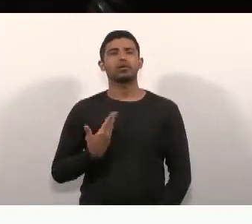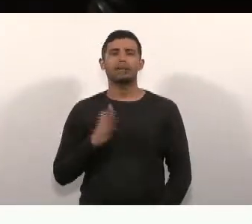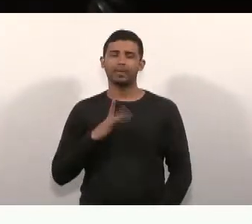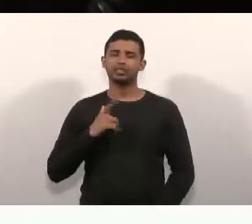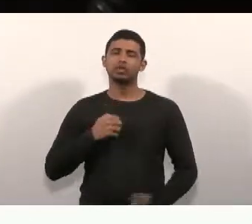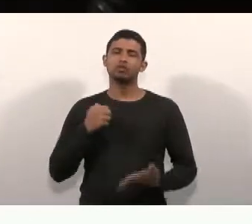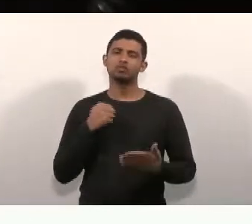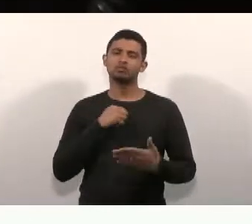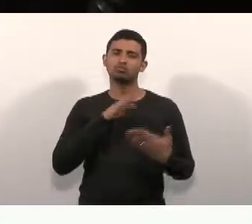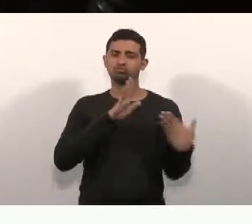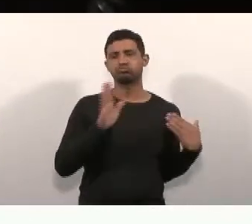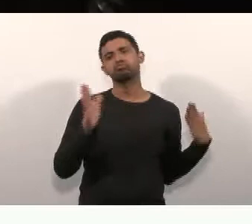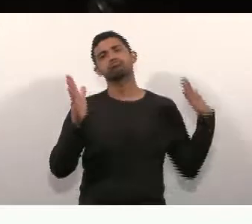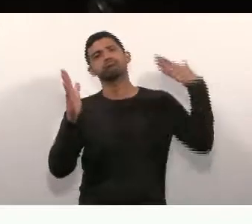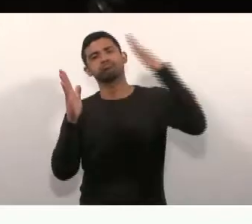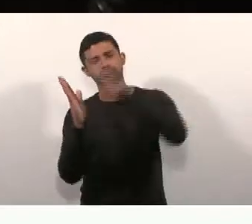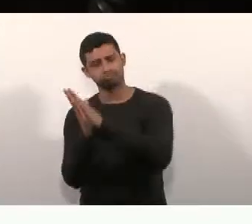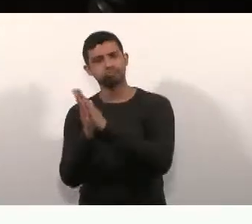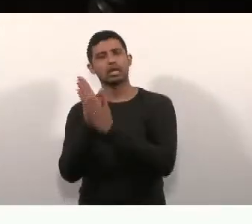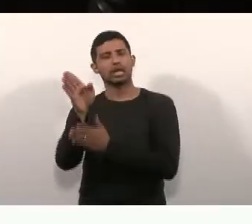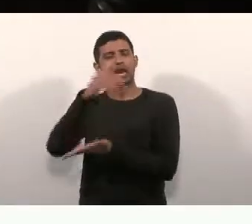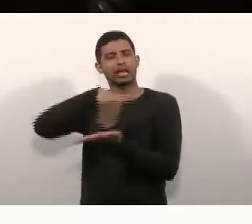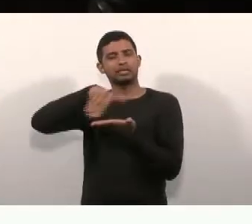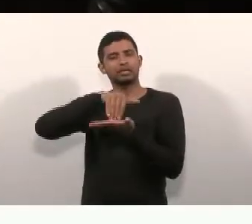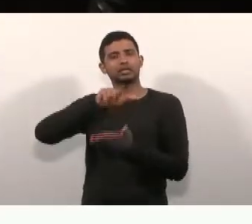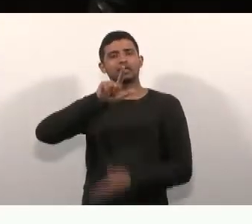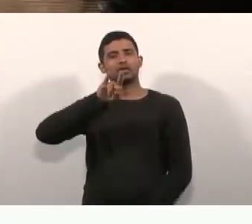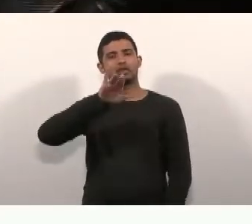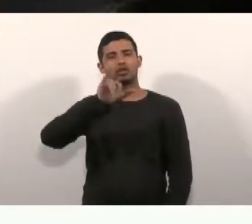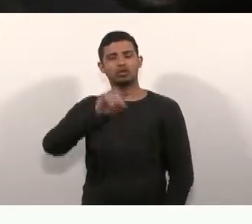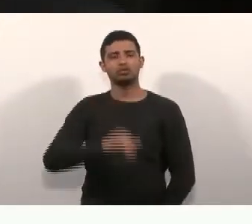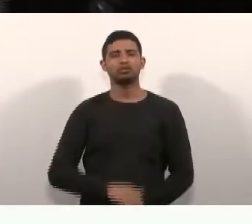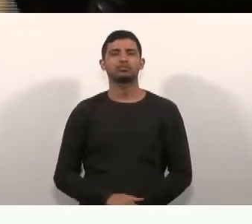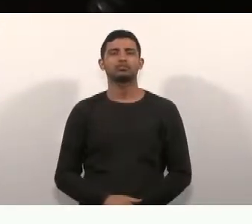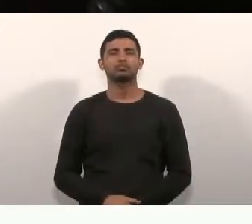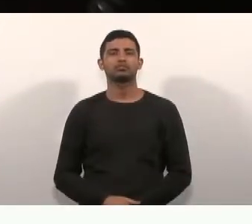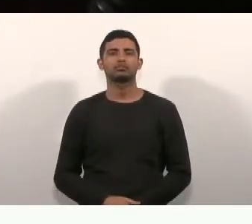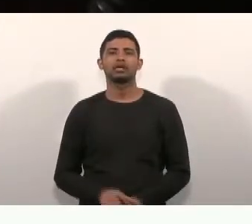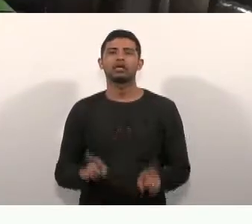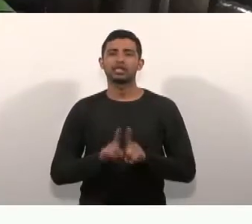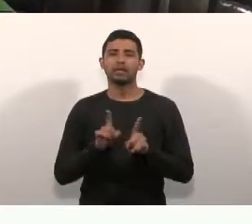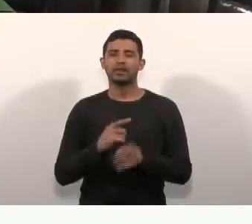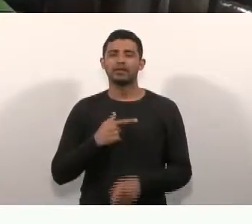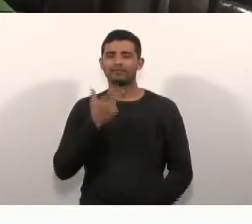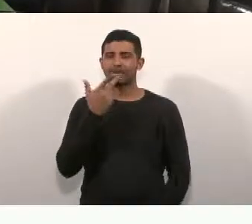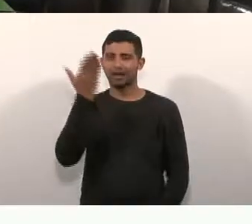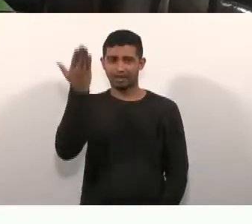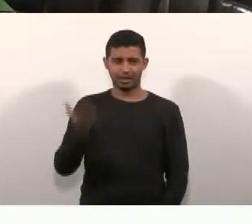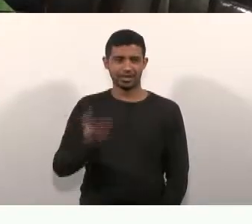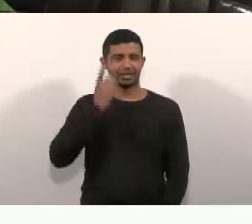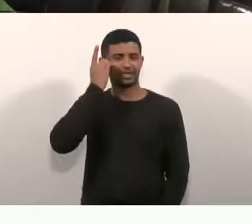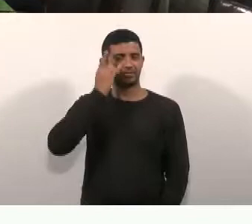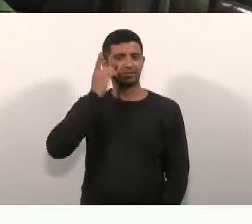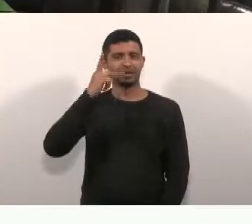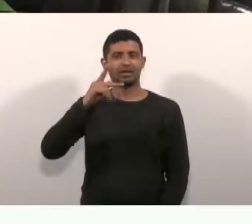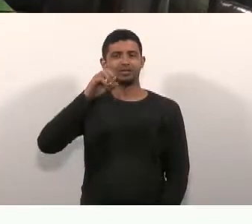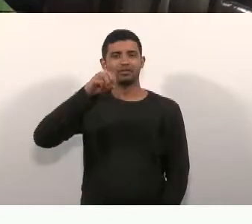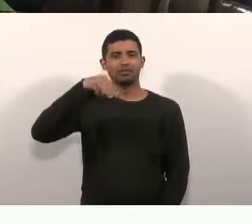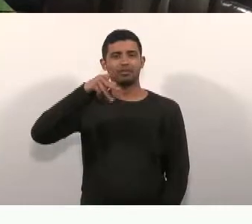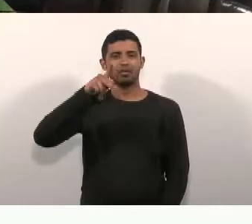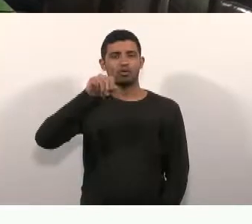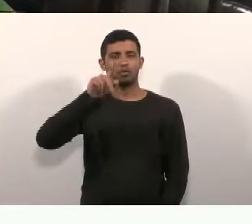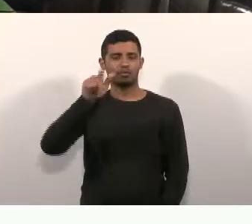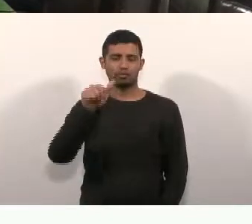cobrar pessoalmente ao secretário Lucas Tristão. Saudar mais uma vez a presença do deputado Thiago Pampolha. A gente já